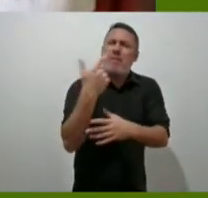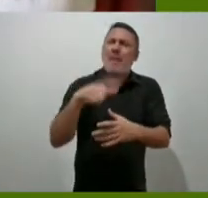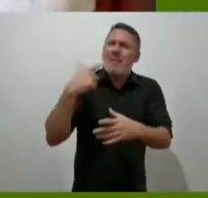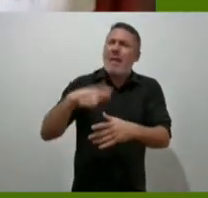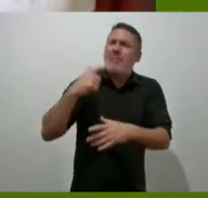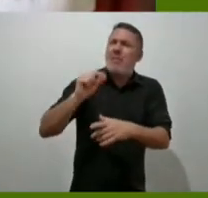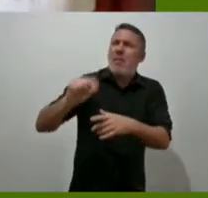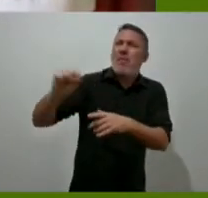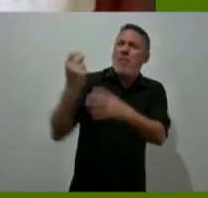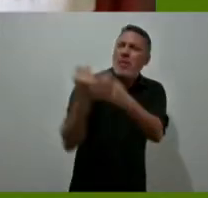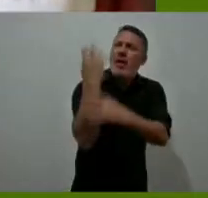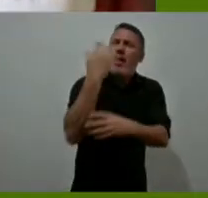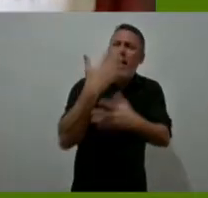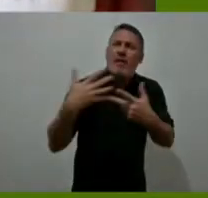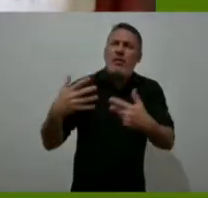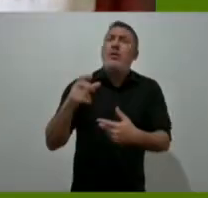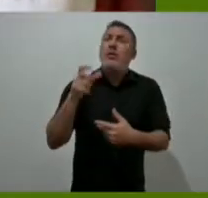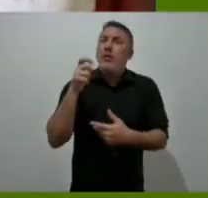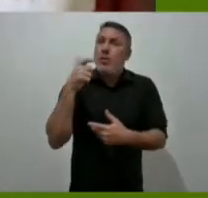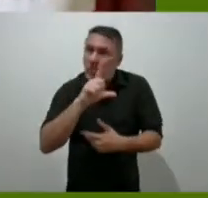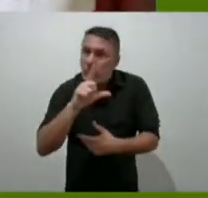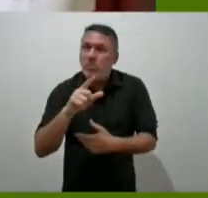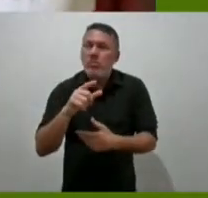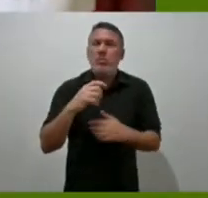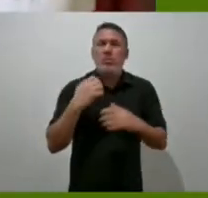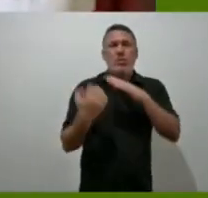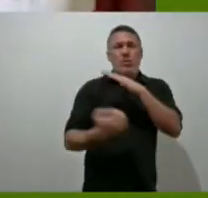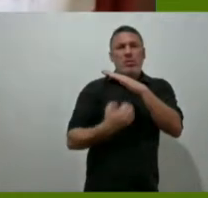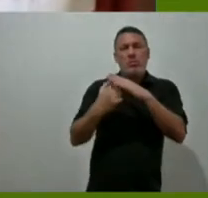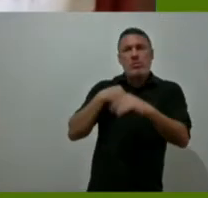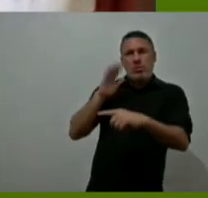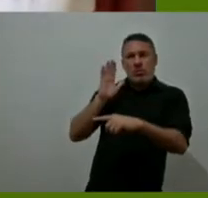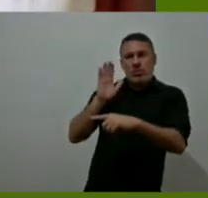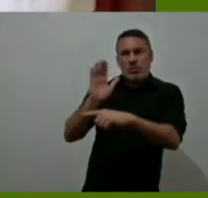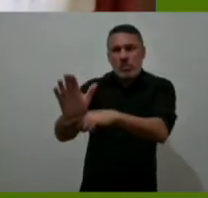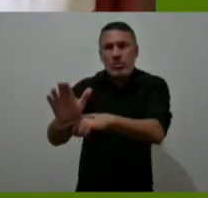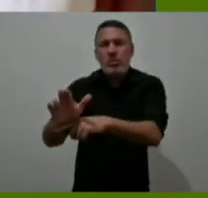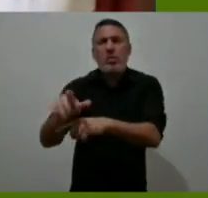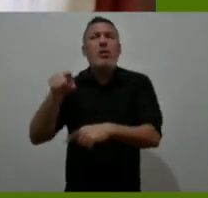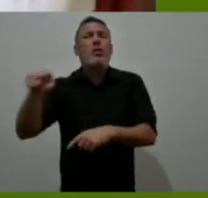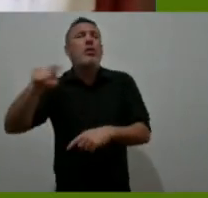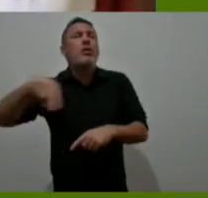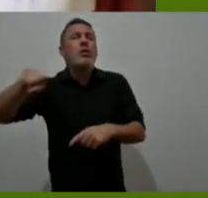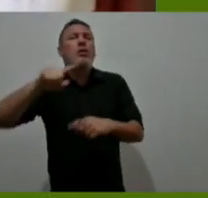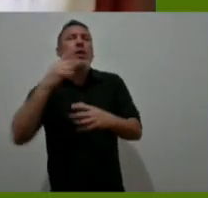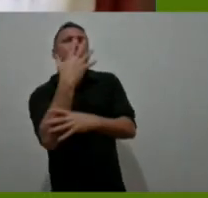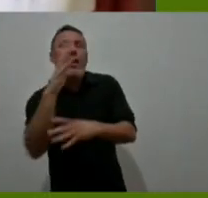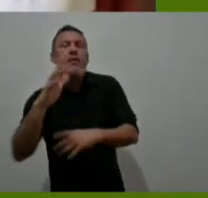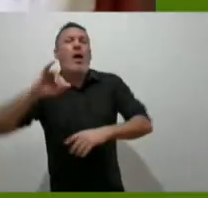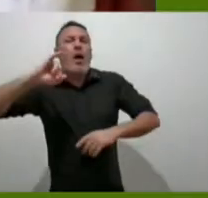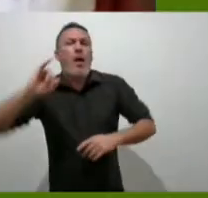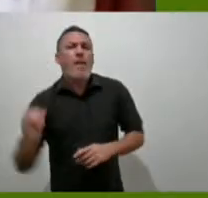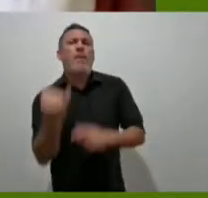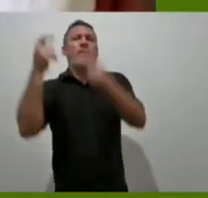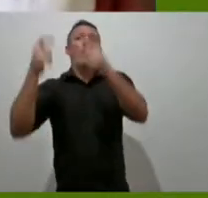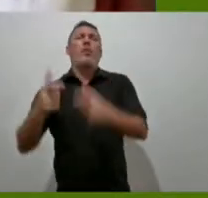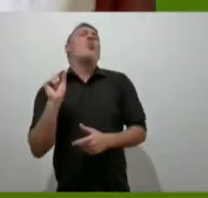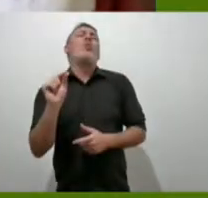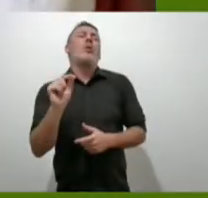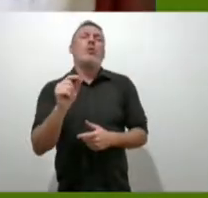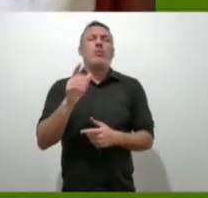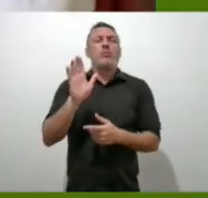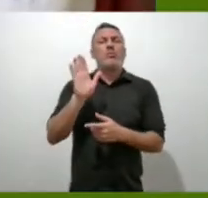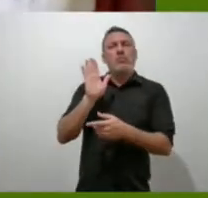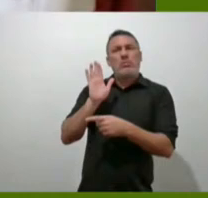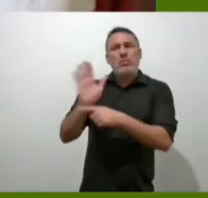permitisse ao proprietário rural ter um retorno deste plantio. Se não houver um retorno econômico em direção à utilização